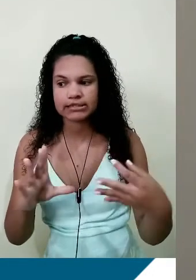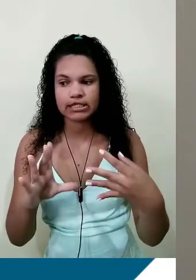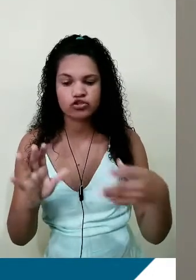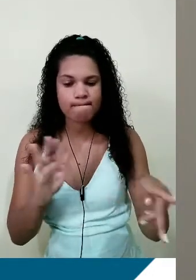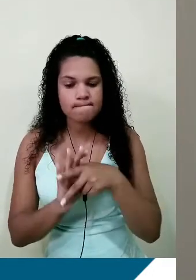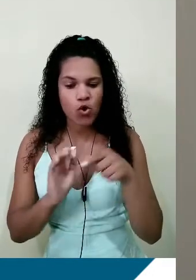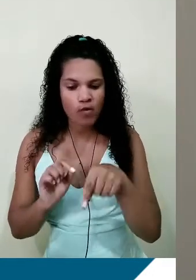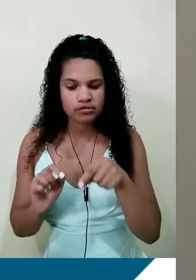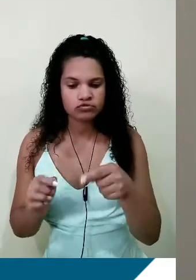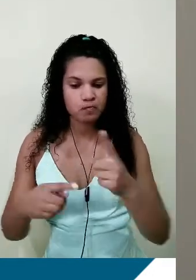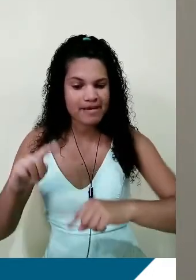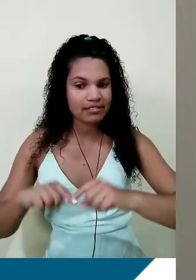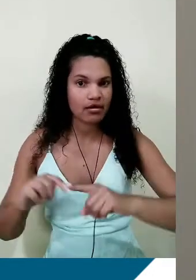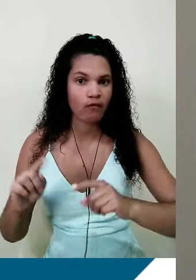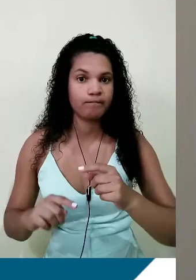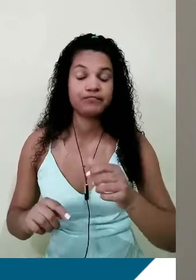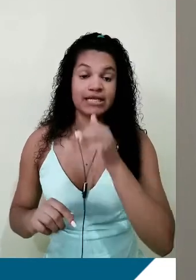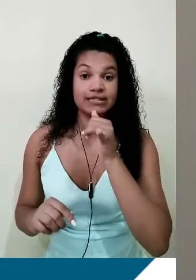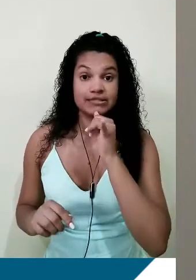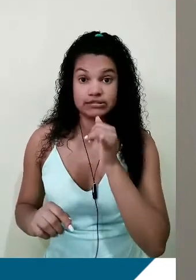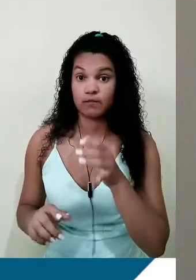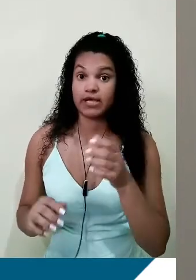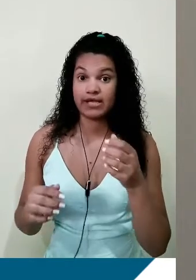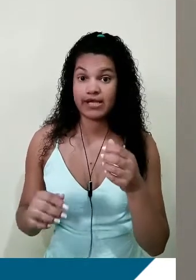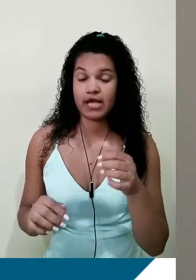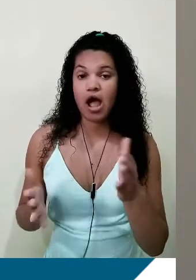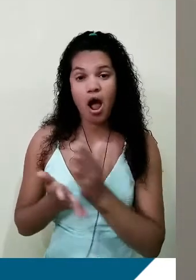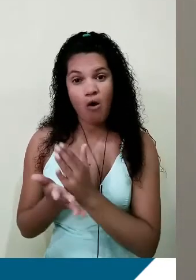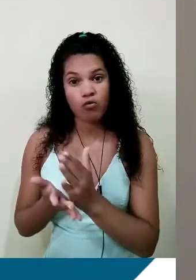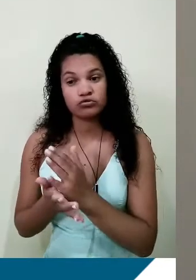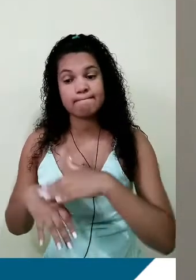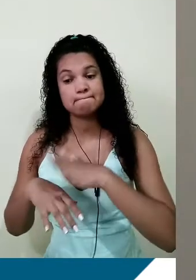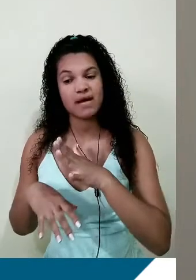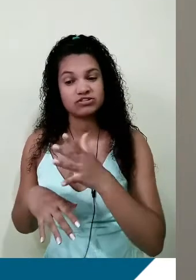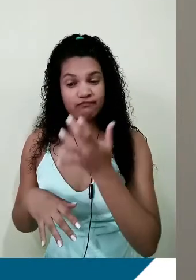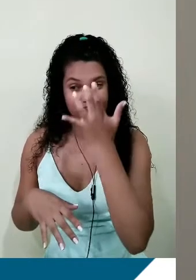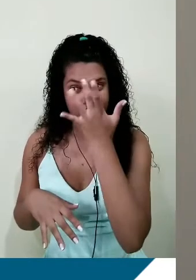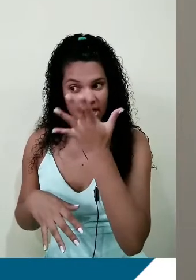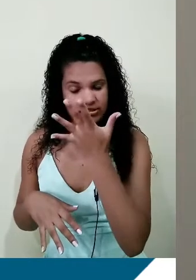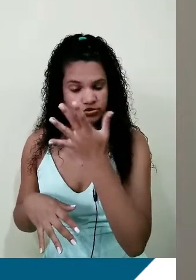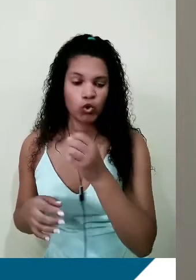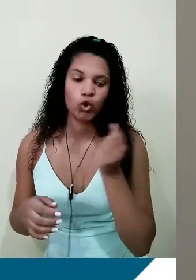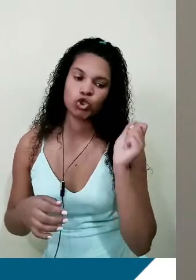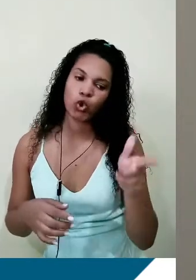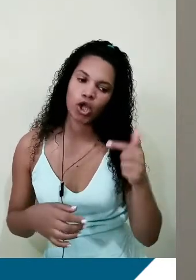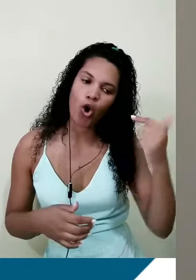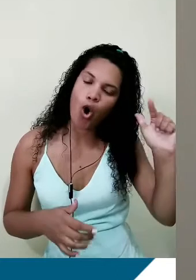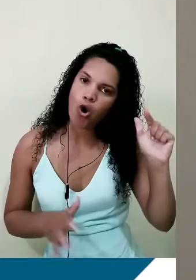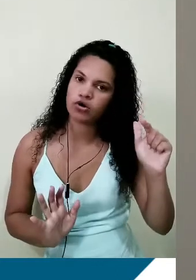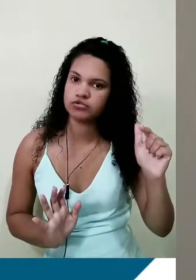materiais que possuem mais facilidade do que outros de variar de